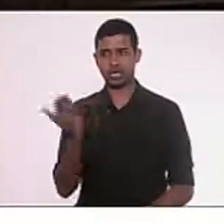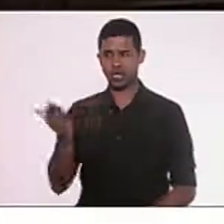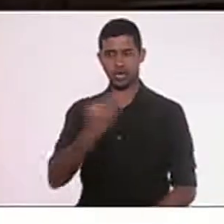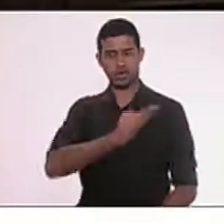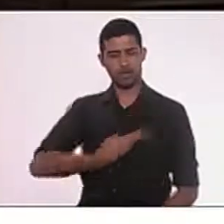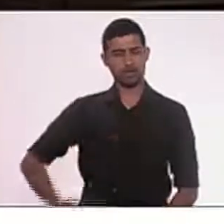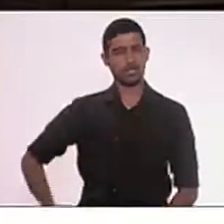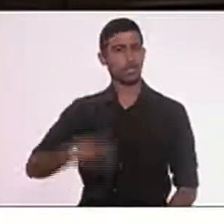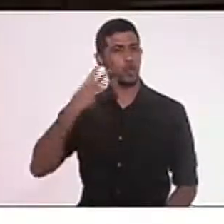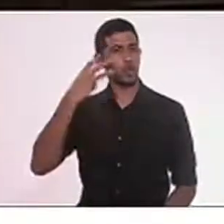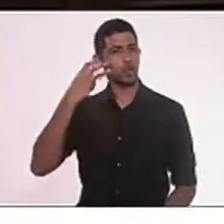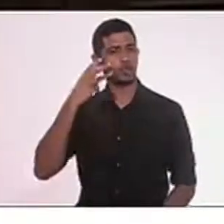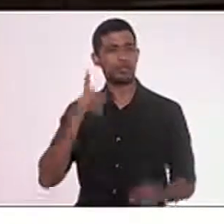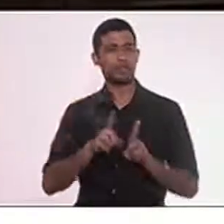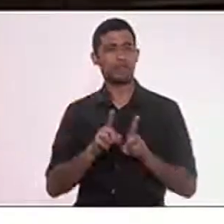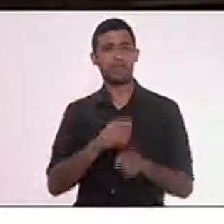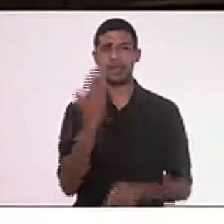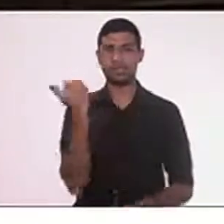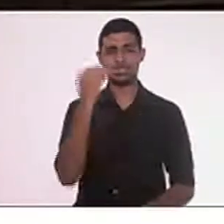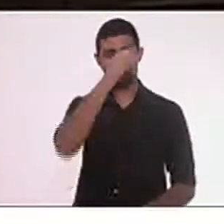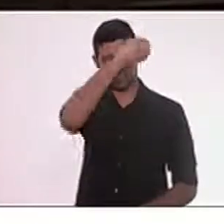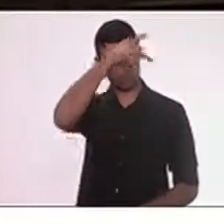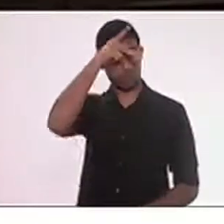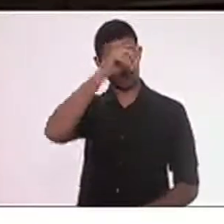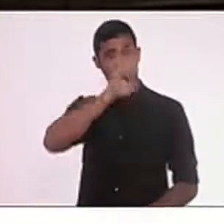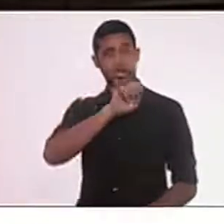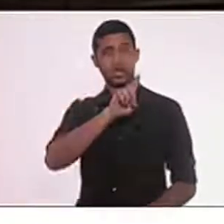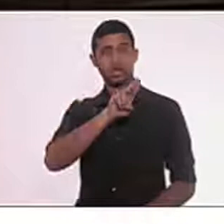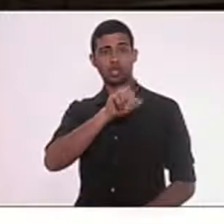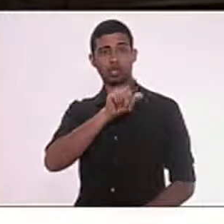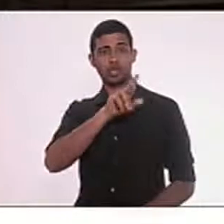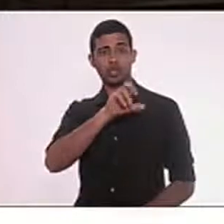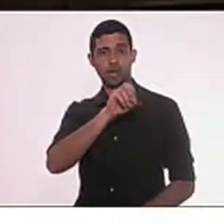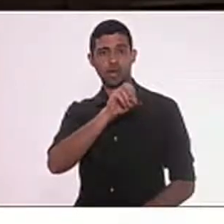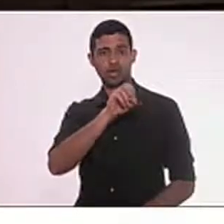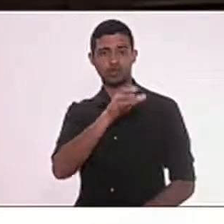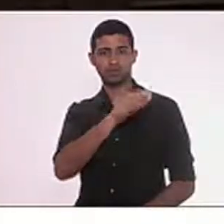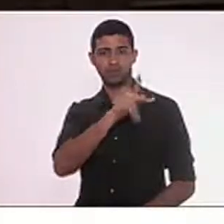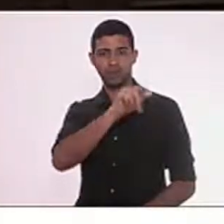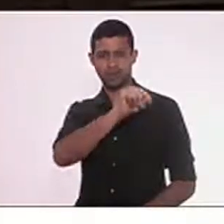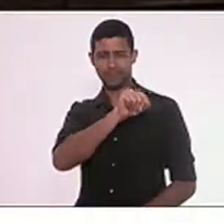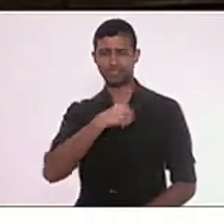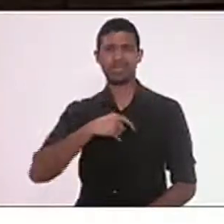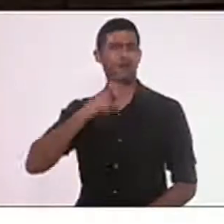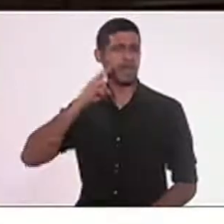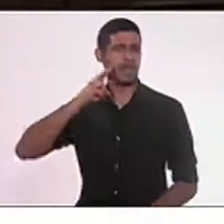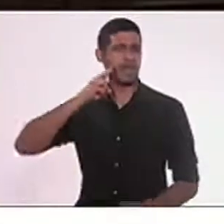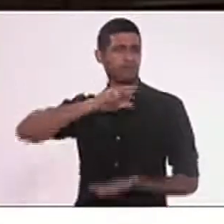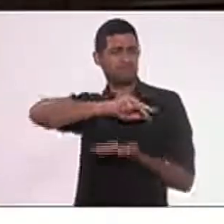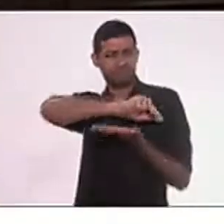Wilson Witzel e pelo ex-prefeito da capital, Eduardo Paes, eu me recordo das inúmeras